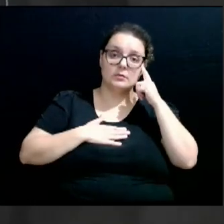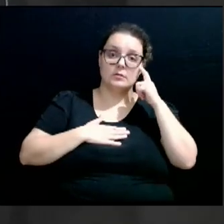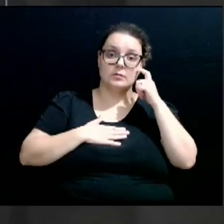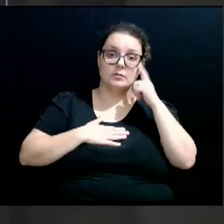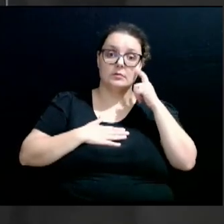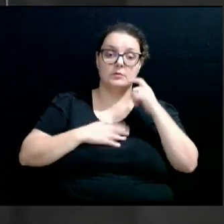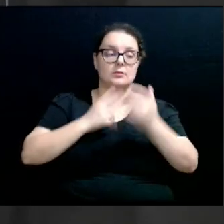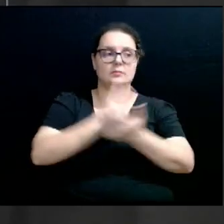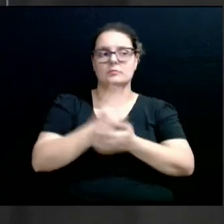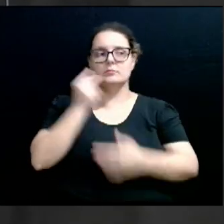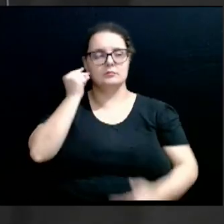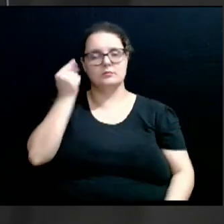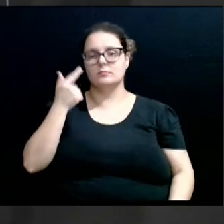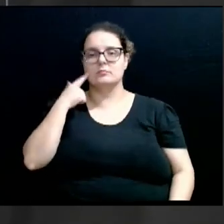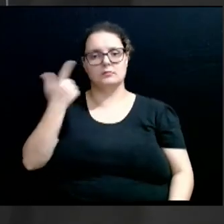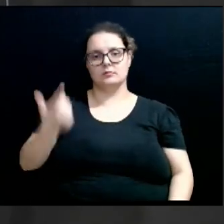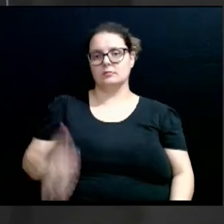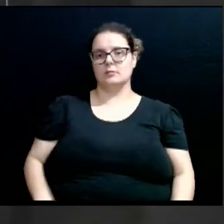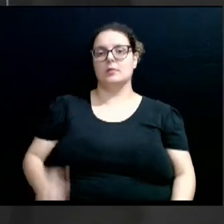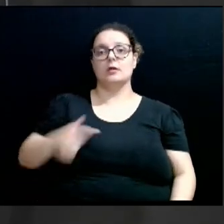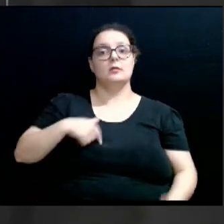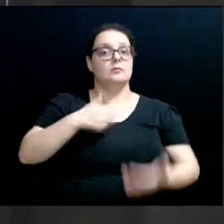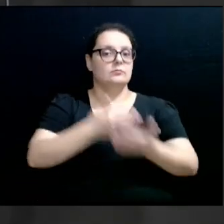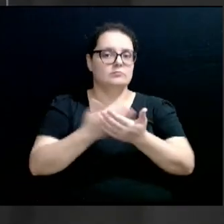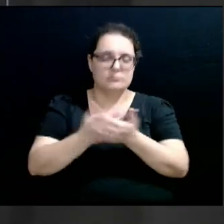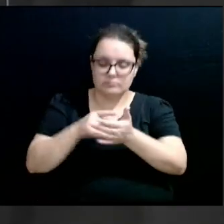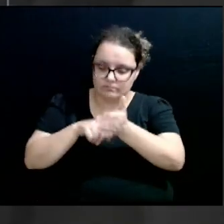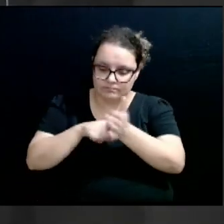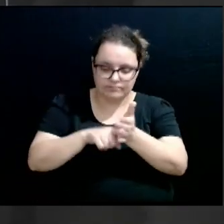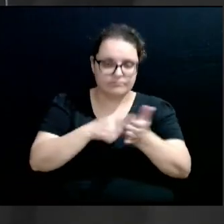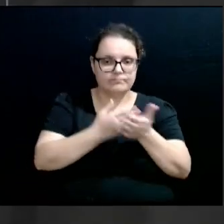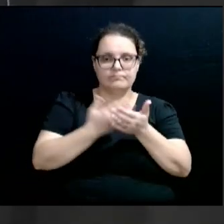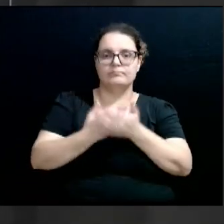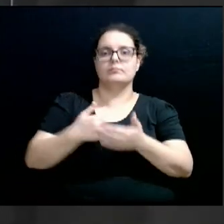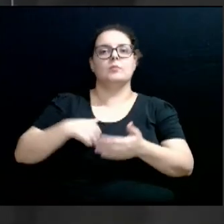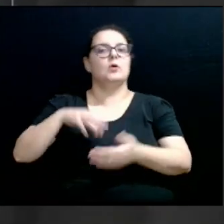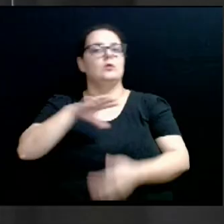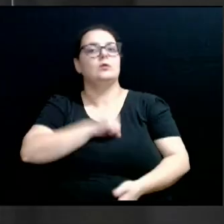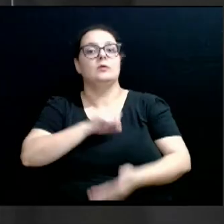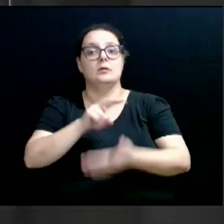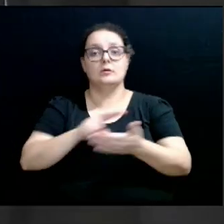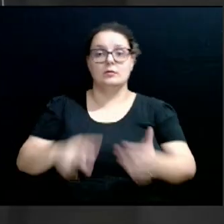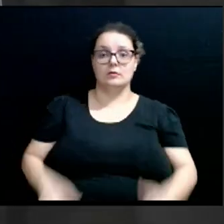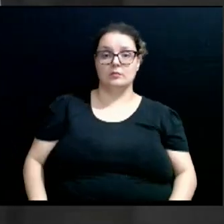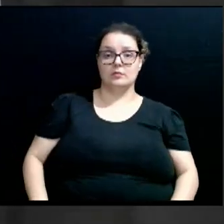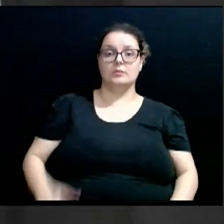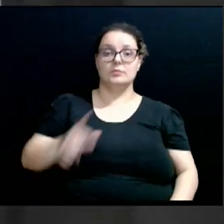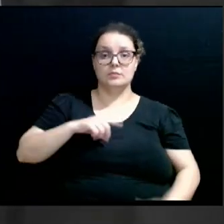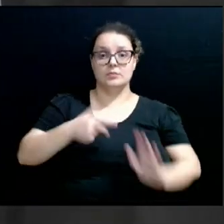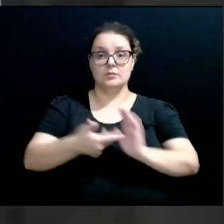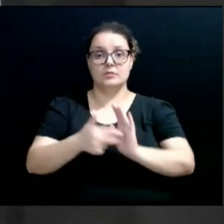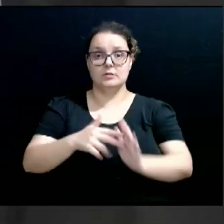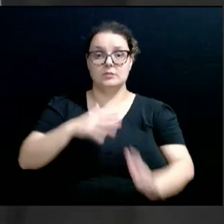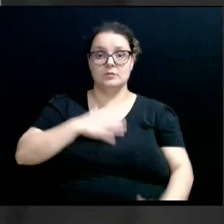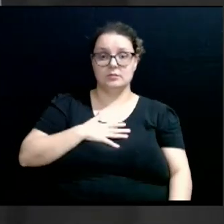era muito estudiosa, eu entendia que eu gostava de ler, e fazia muito sentido para mim, né? Então, eu